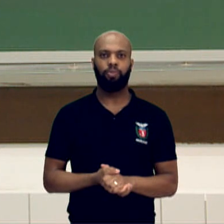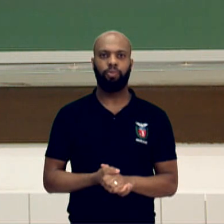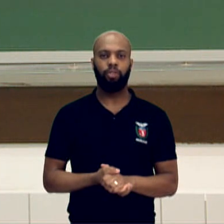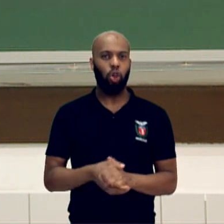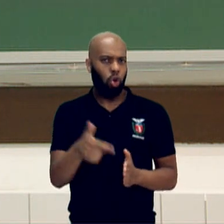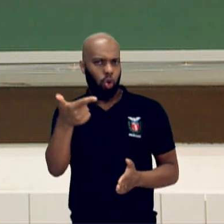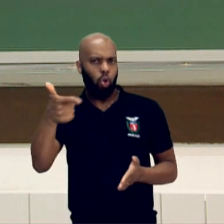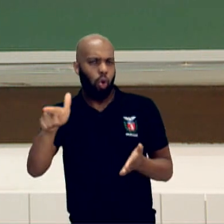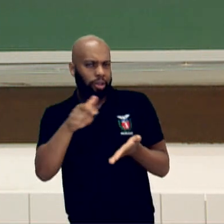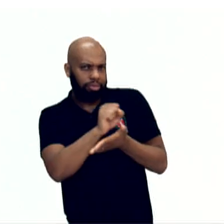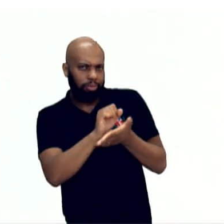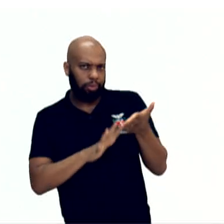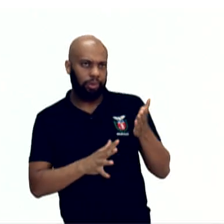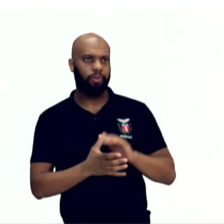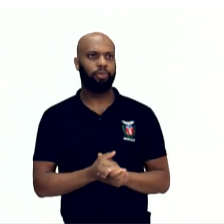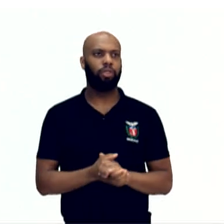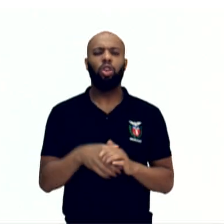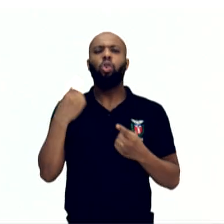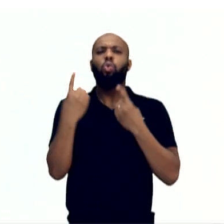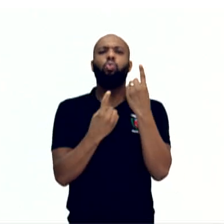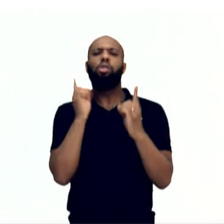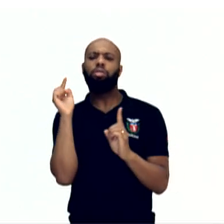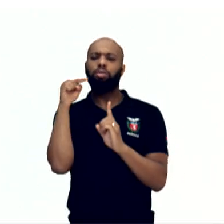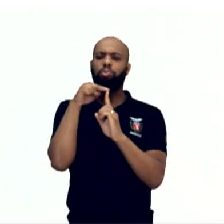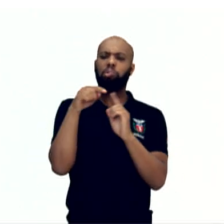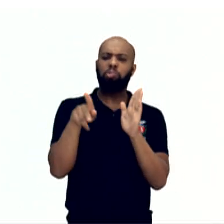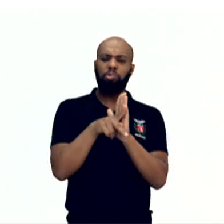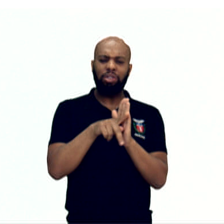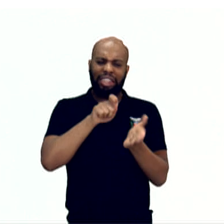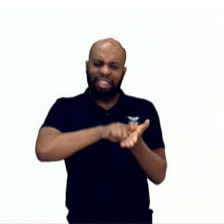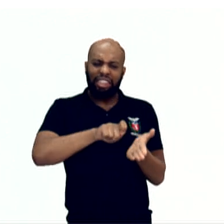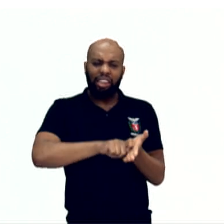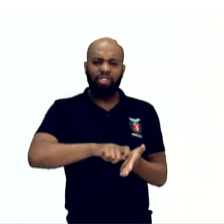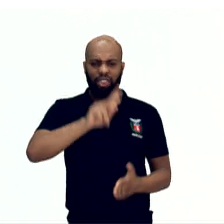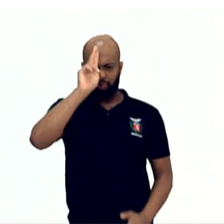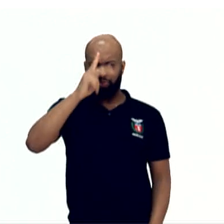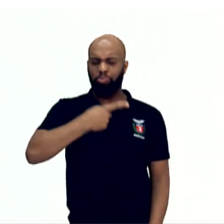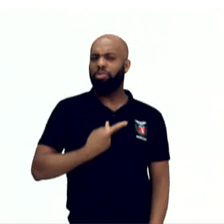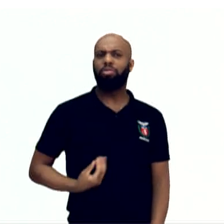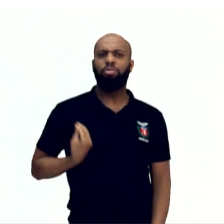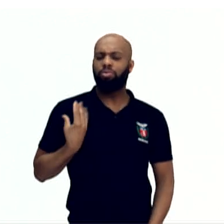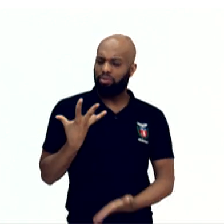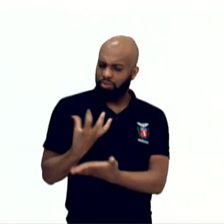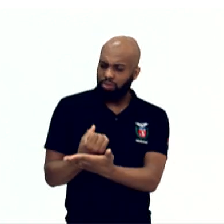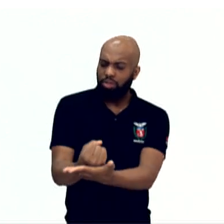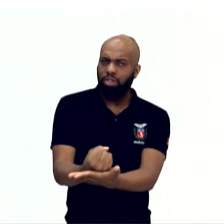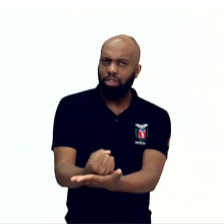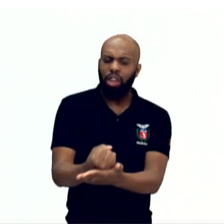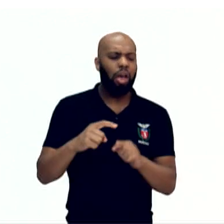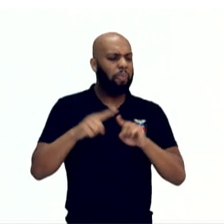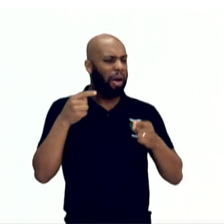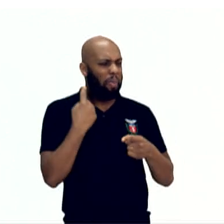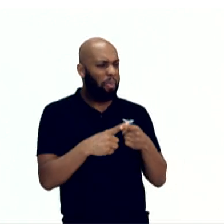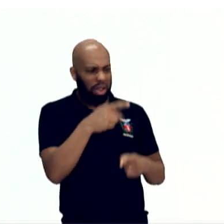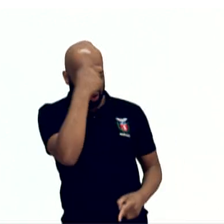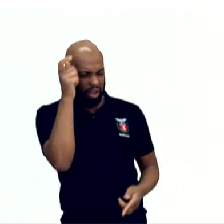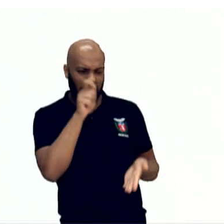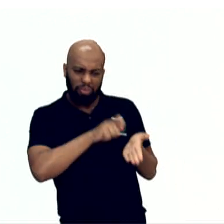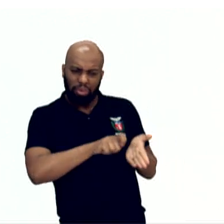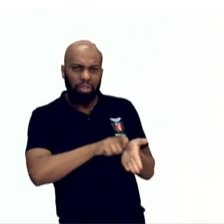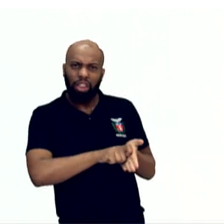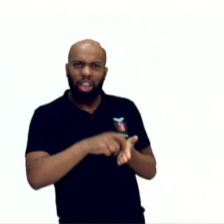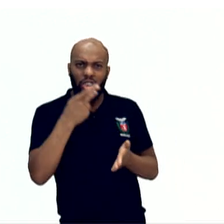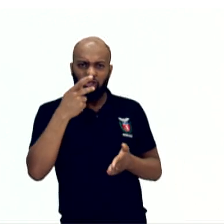Mais uma atividade. Qual é o objetivo de se escrever uma autobiografia? Mas por que uma pessoa vai escrever